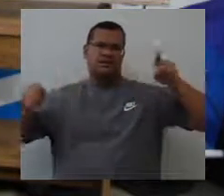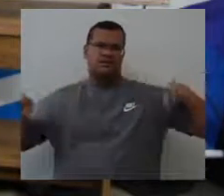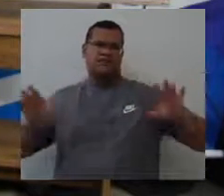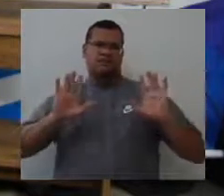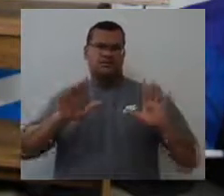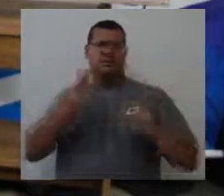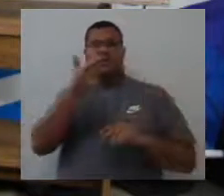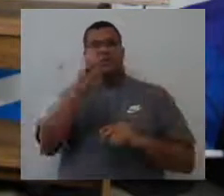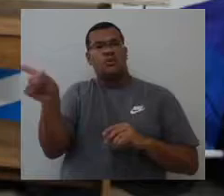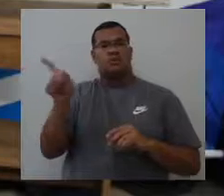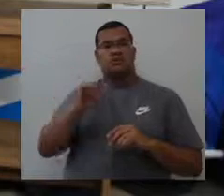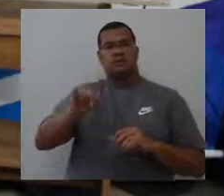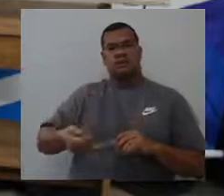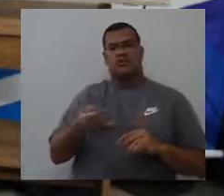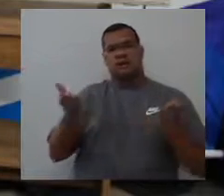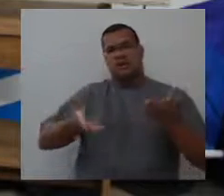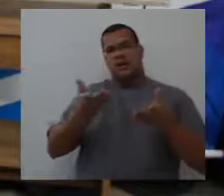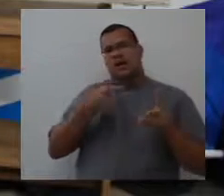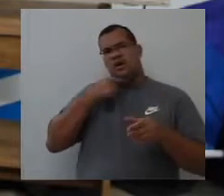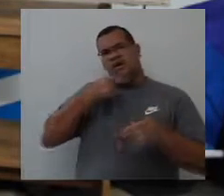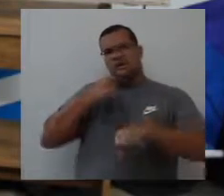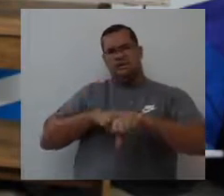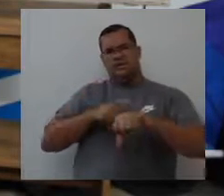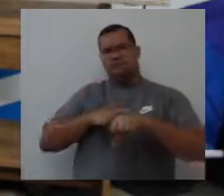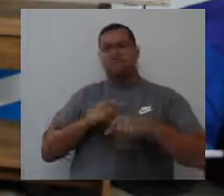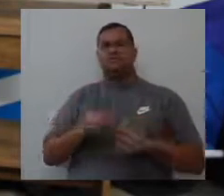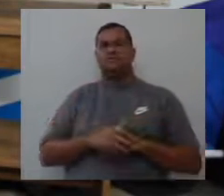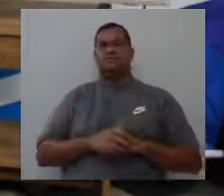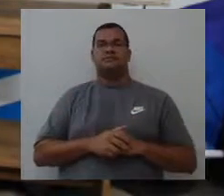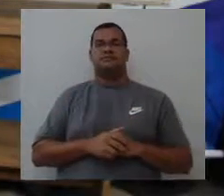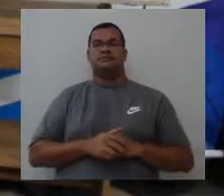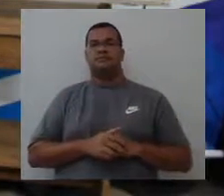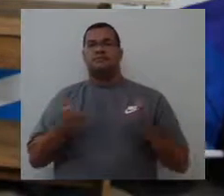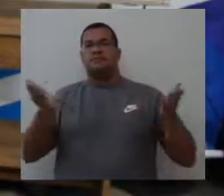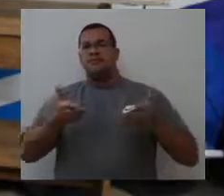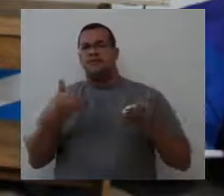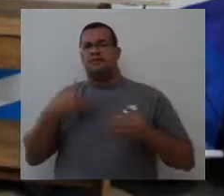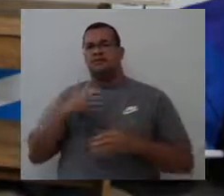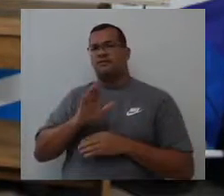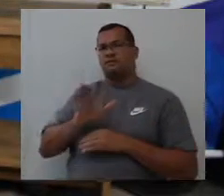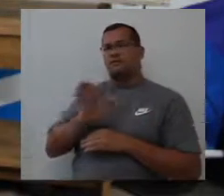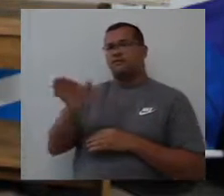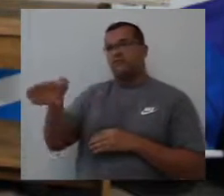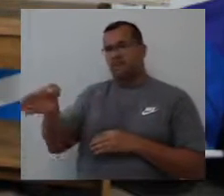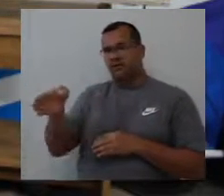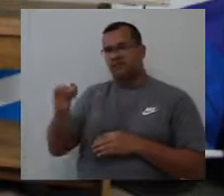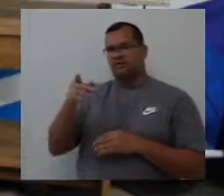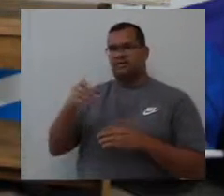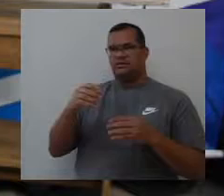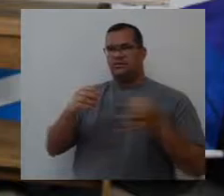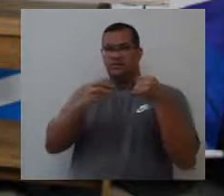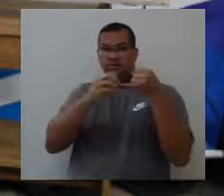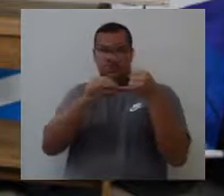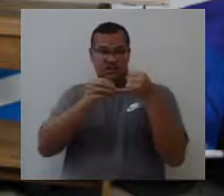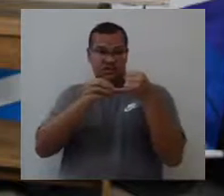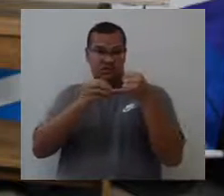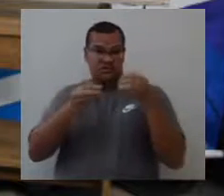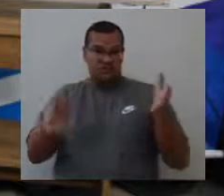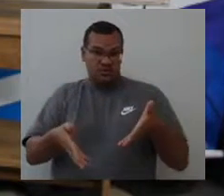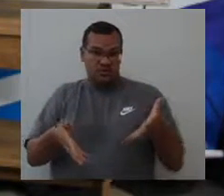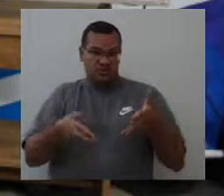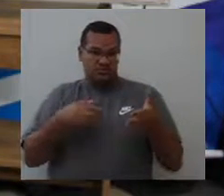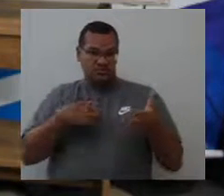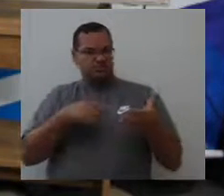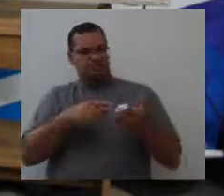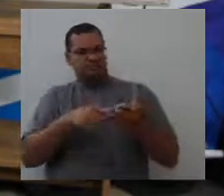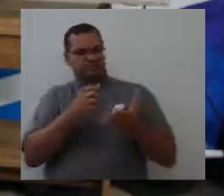para outra oportunidade, porque a gente não vai ter tempo para fazer isso aqui agora. Mas quando tu vai no mercado, tu pega o preço do feijão de hoje e vê o preço do feijão de ontem,